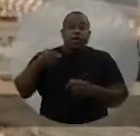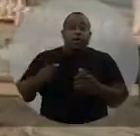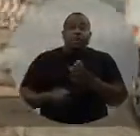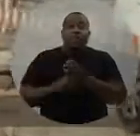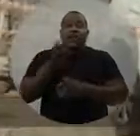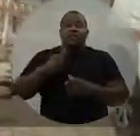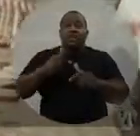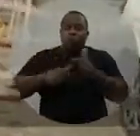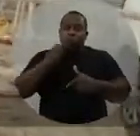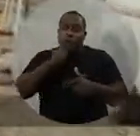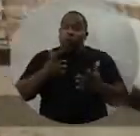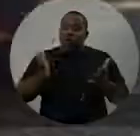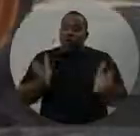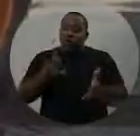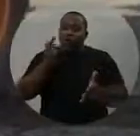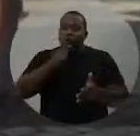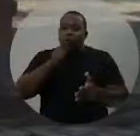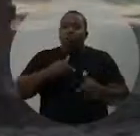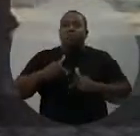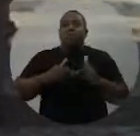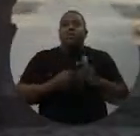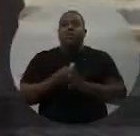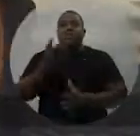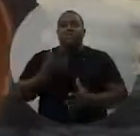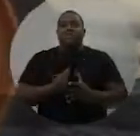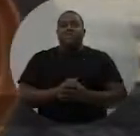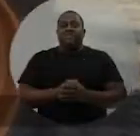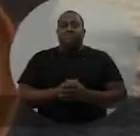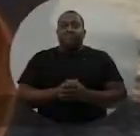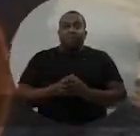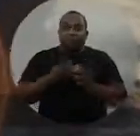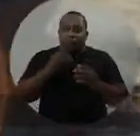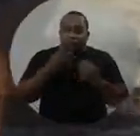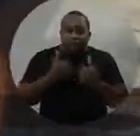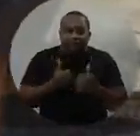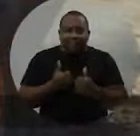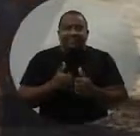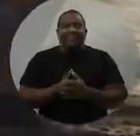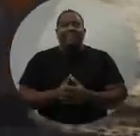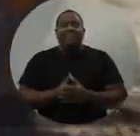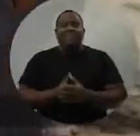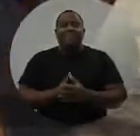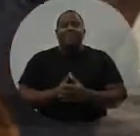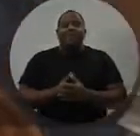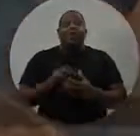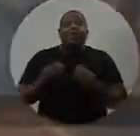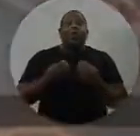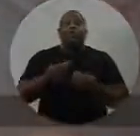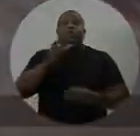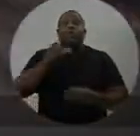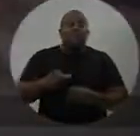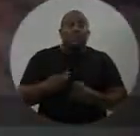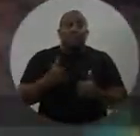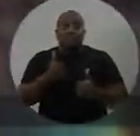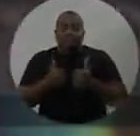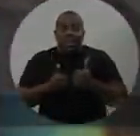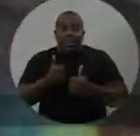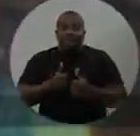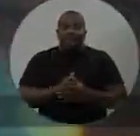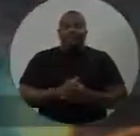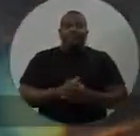melhor, já está gerando. Tudo bom? Como é que tá você, irmão? Tudo jóia?